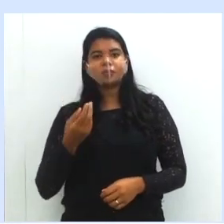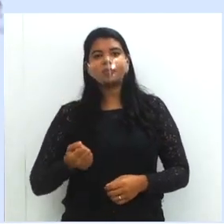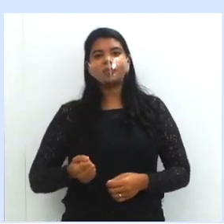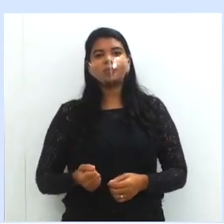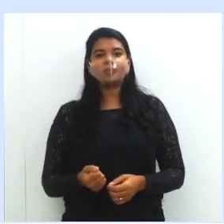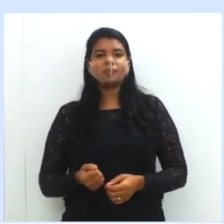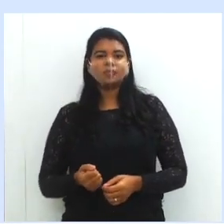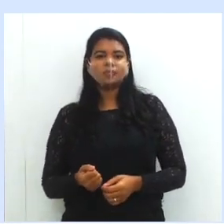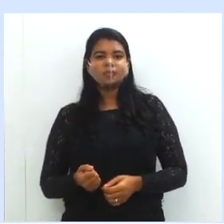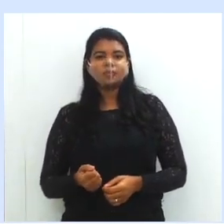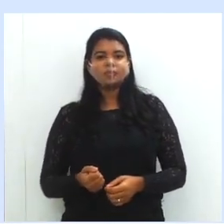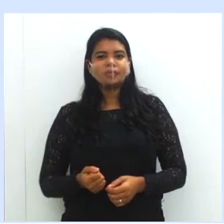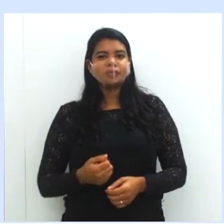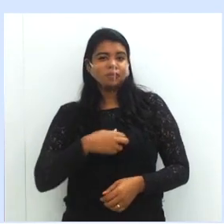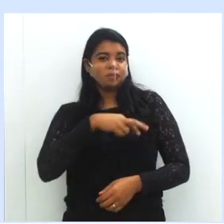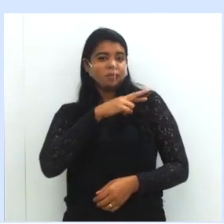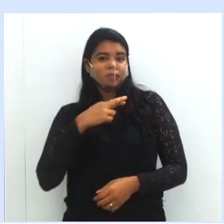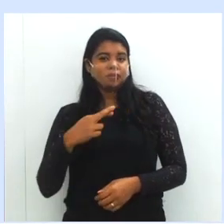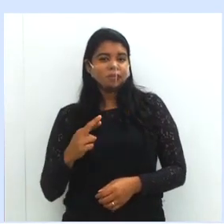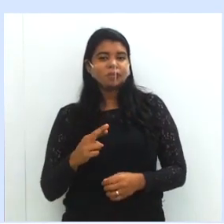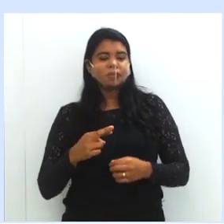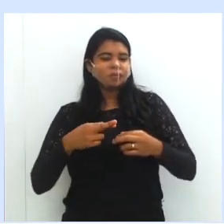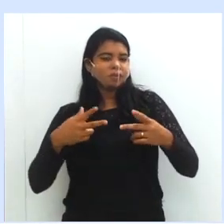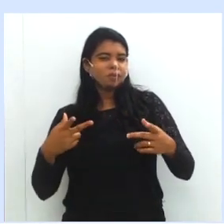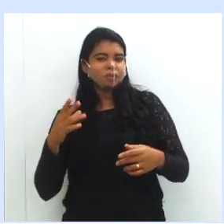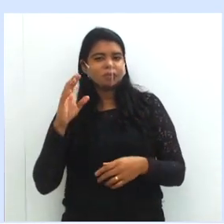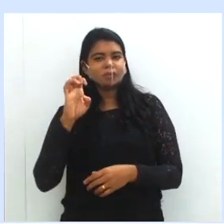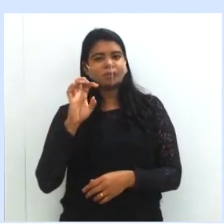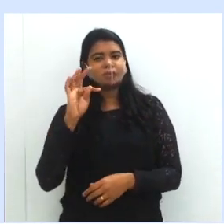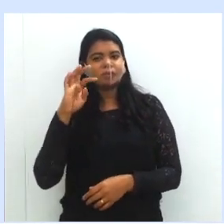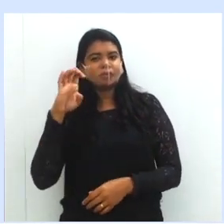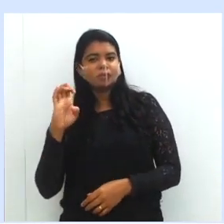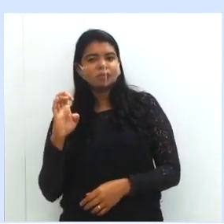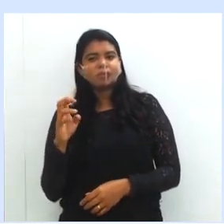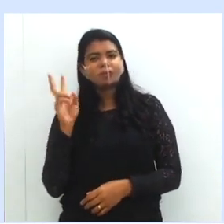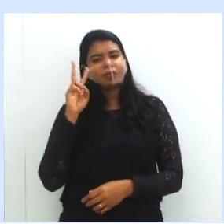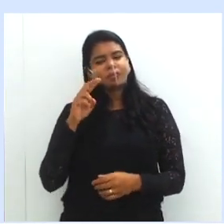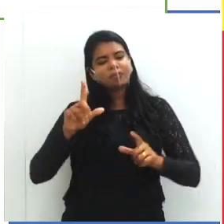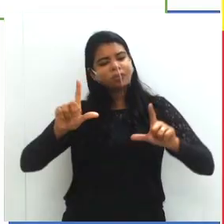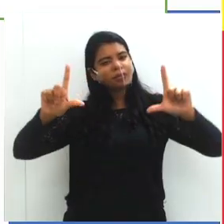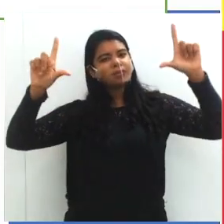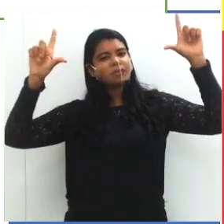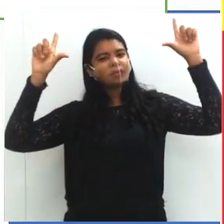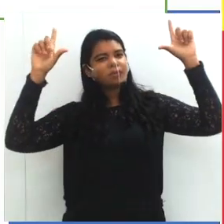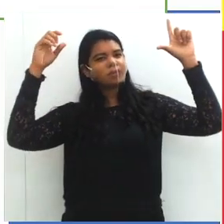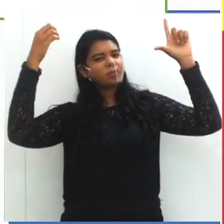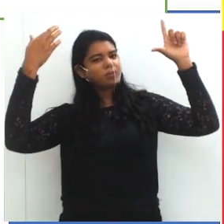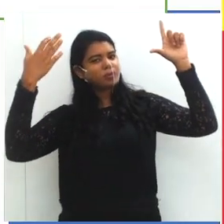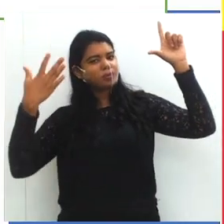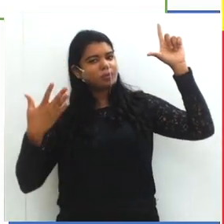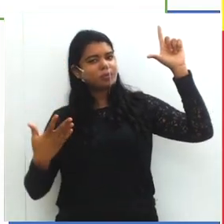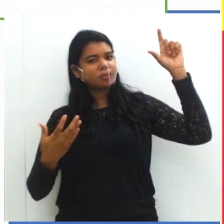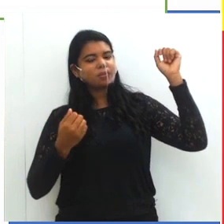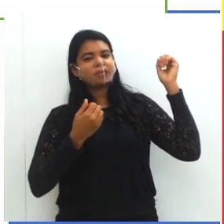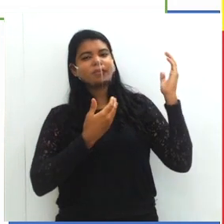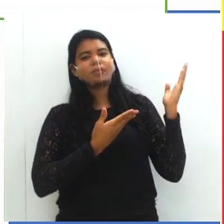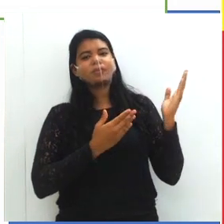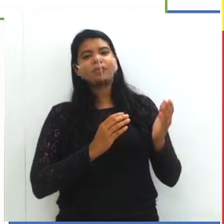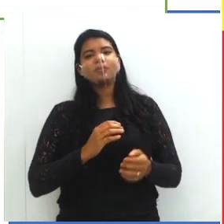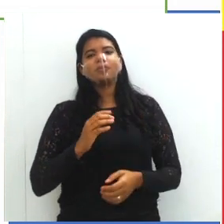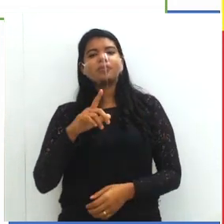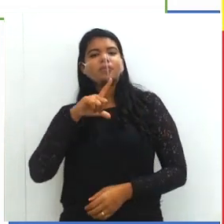as crenças, a tradição religiosa, etc. Vejamos aqui, acompanhem na tela. Nós temos o